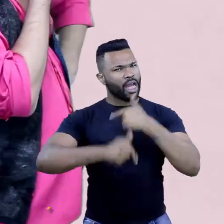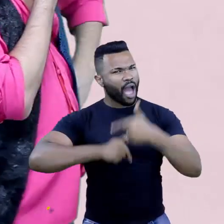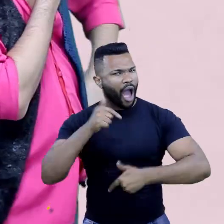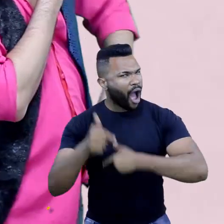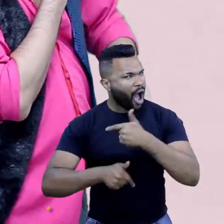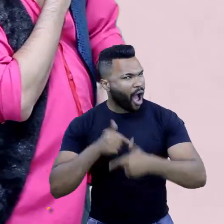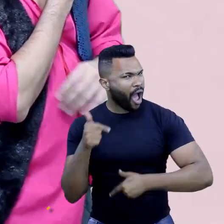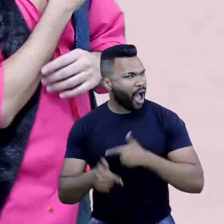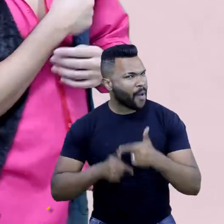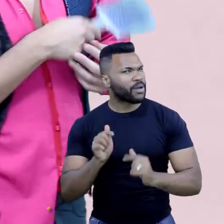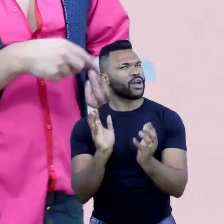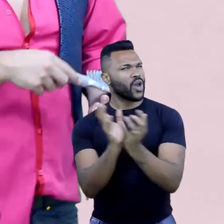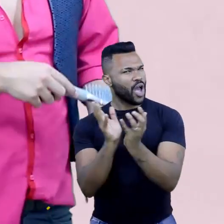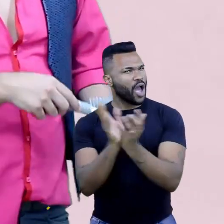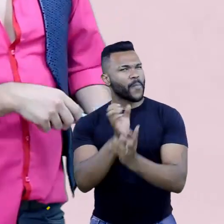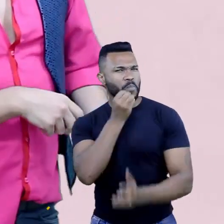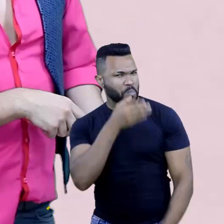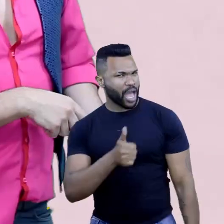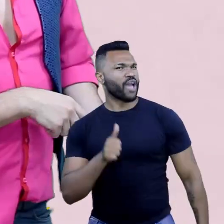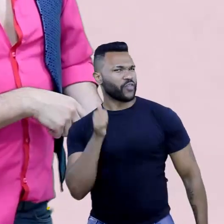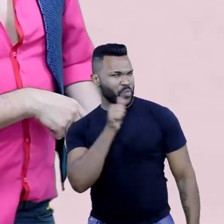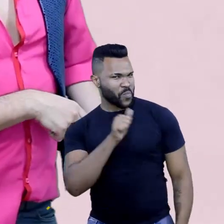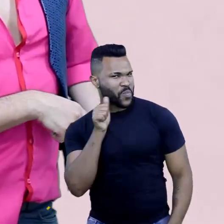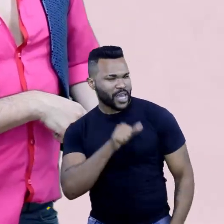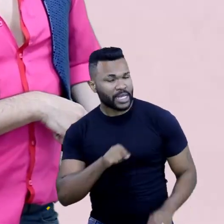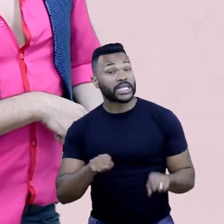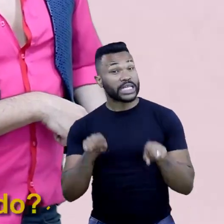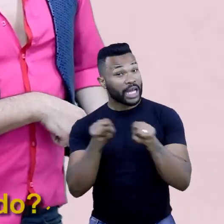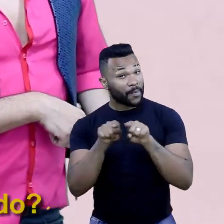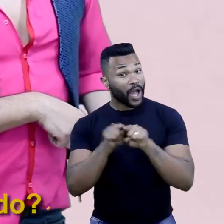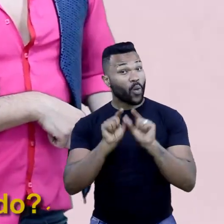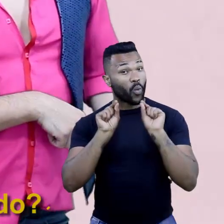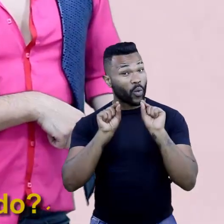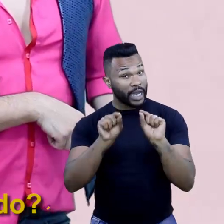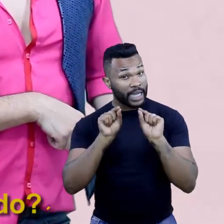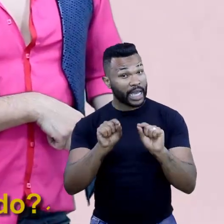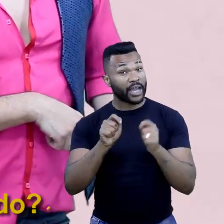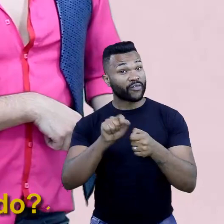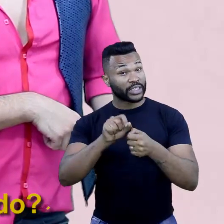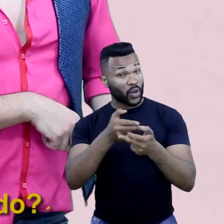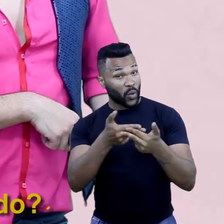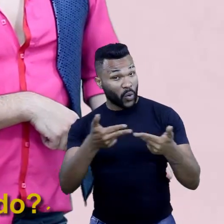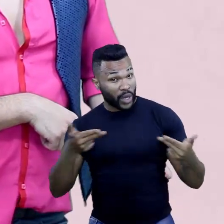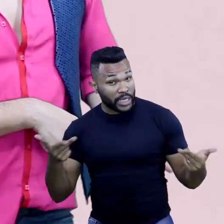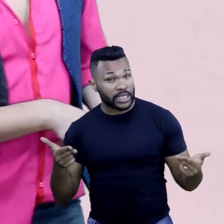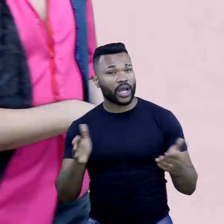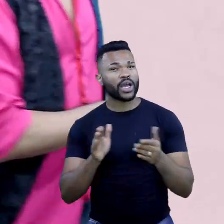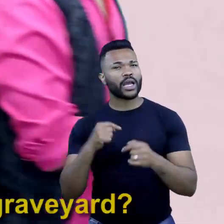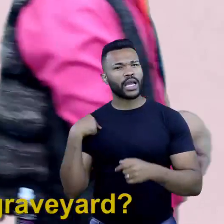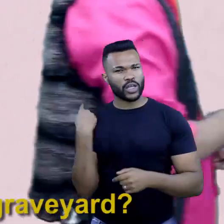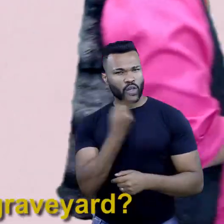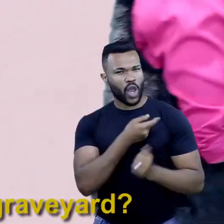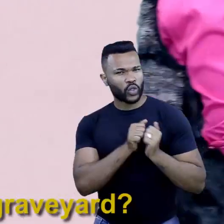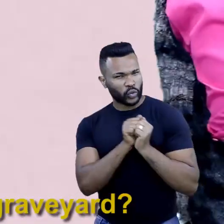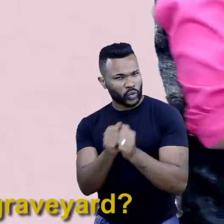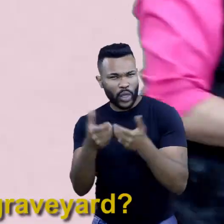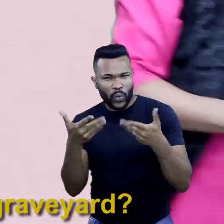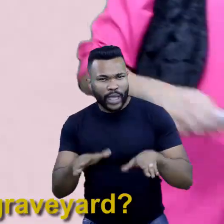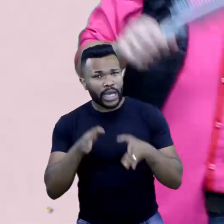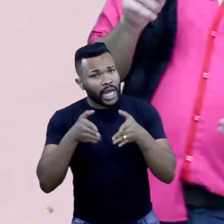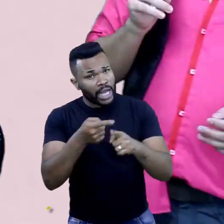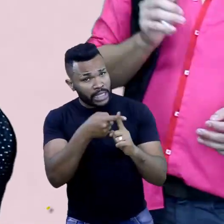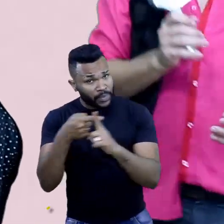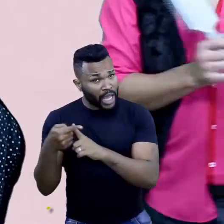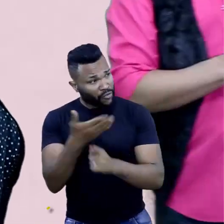trabalha muito bem em equipe, viu, querida? Inclusive, vocês têm alguma coisa pra fazer? Quer dar uma volta no cemitério,